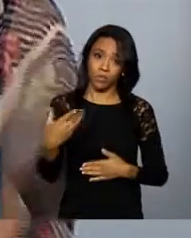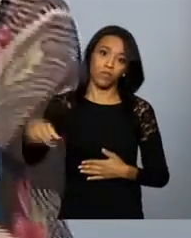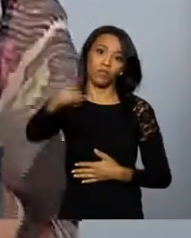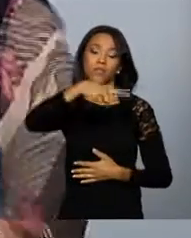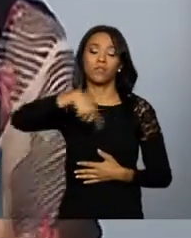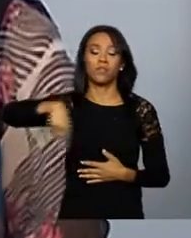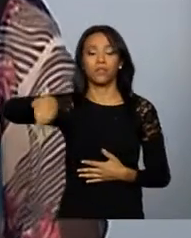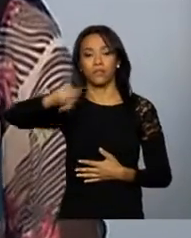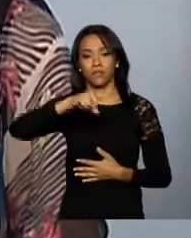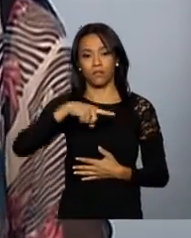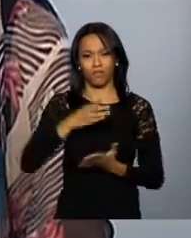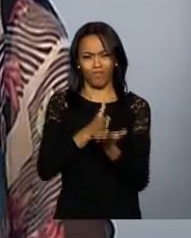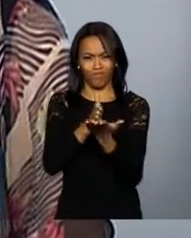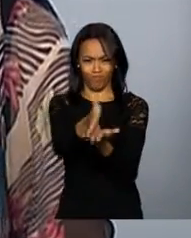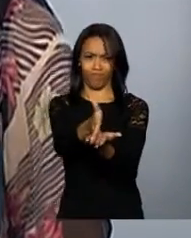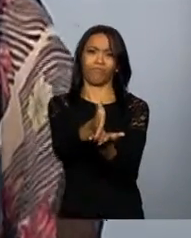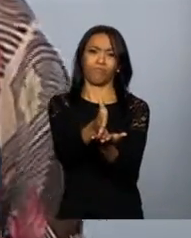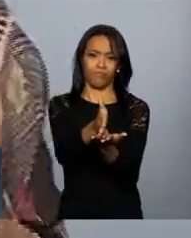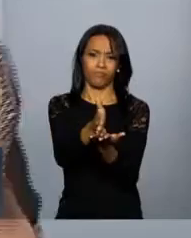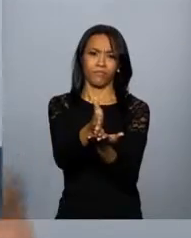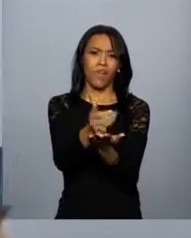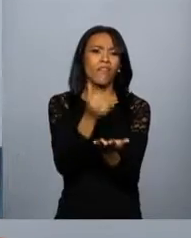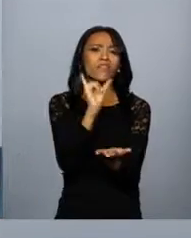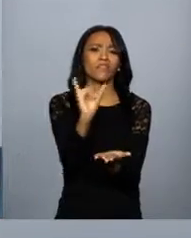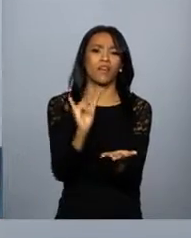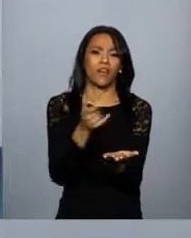a determinação de vocês.